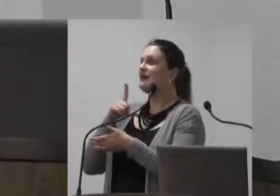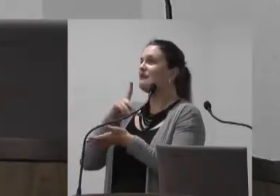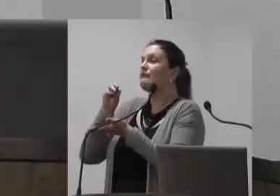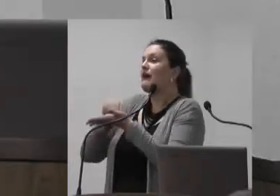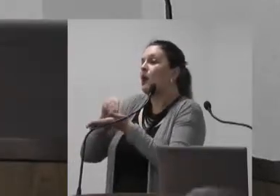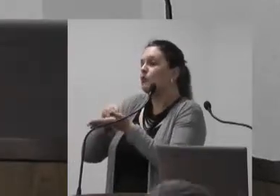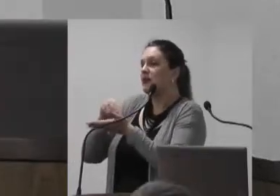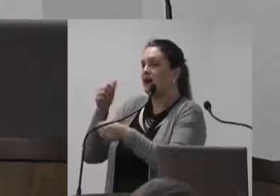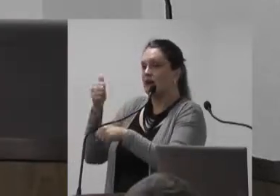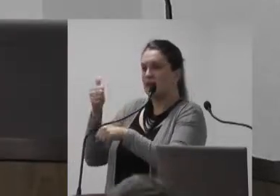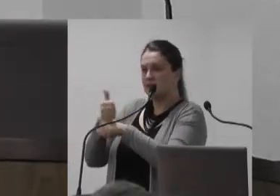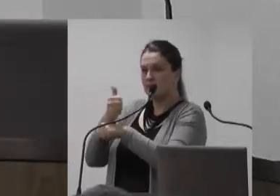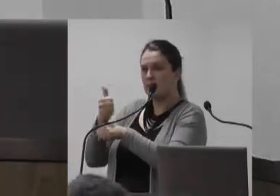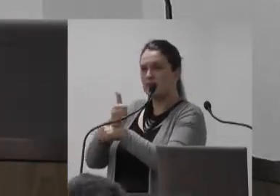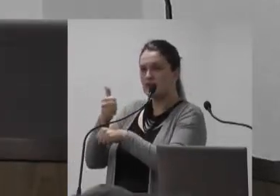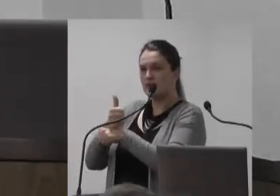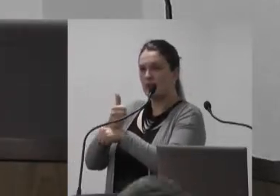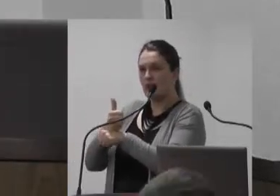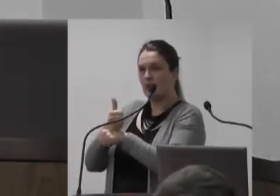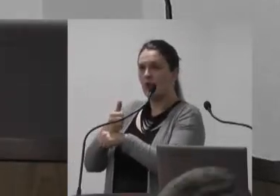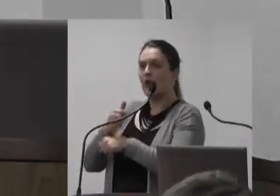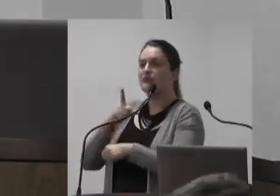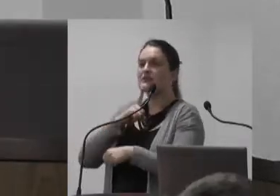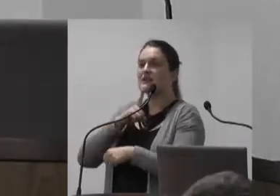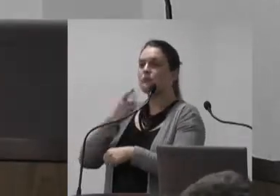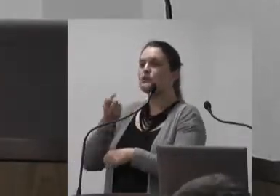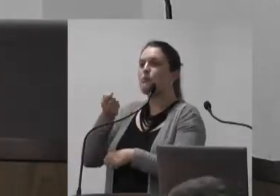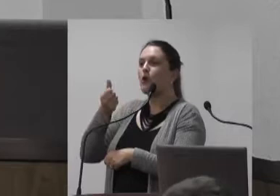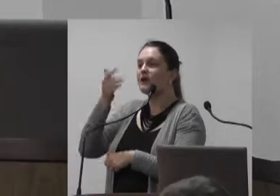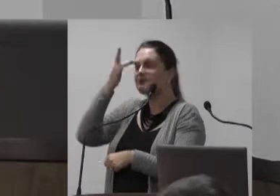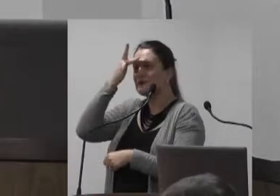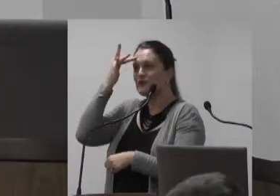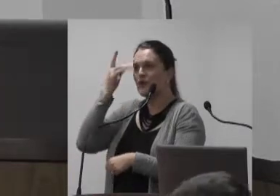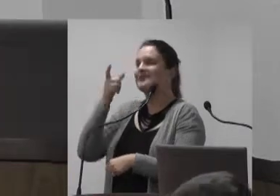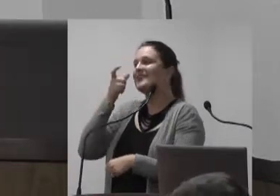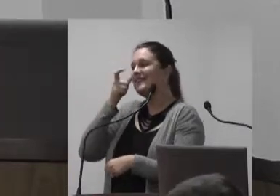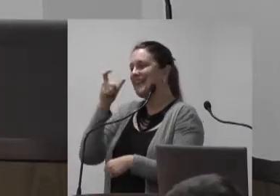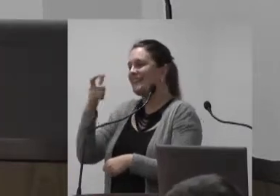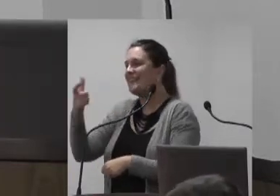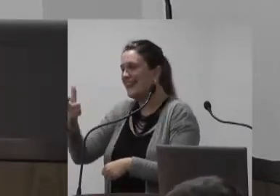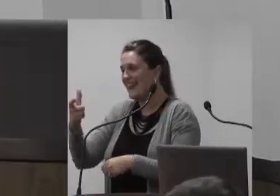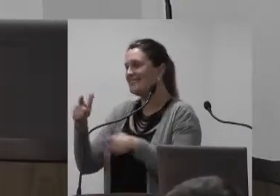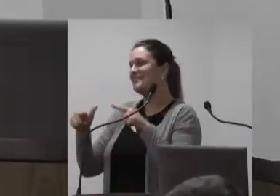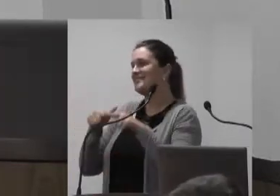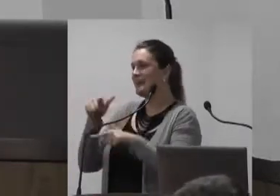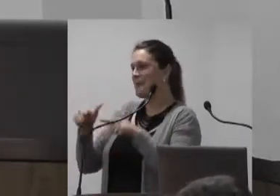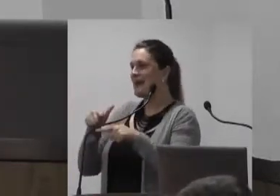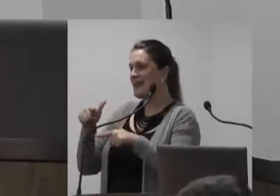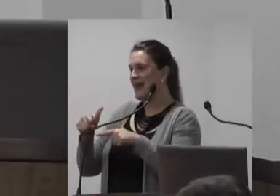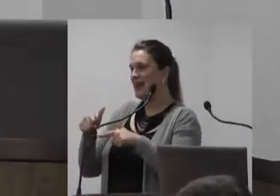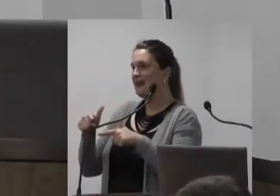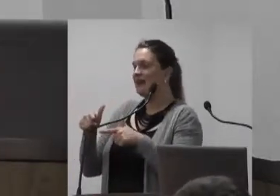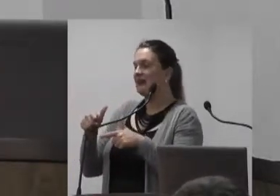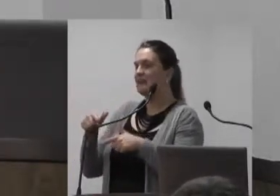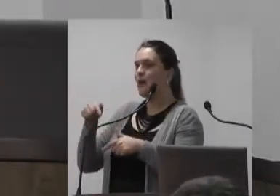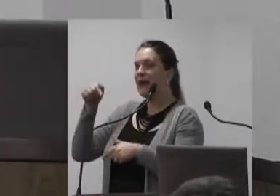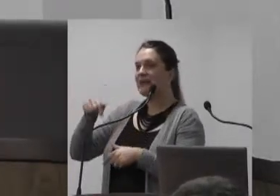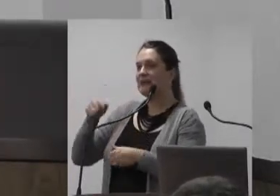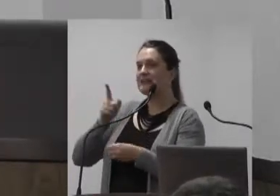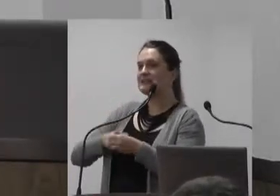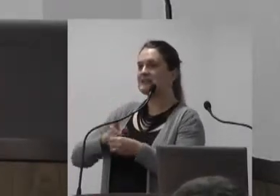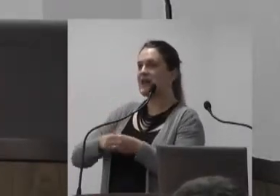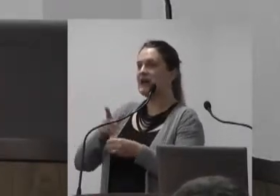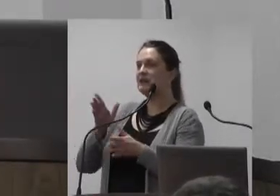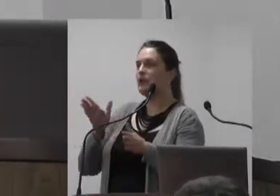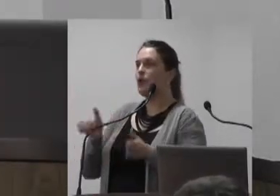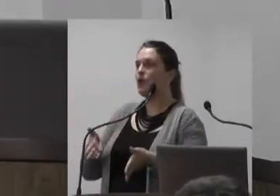de ter falta de profissional, nós temos poucas pessoas que têm interesse em trabalhar. Então,